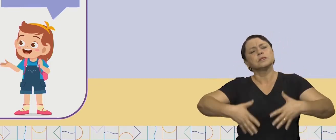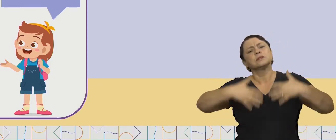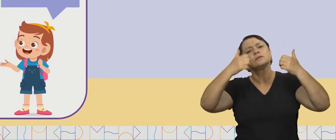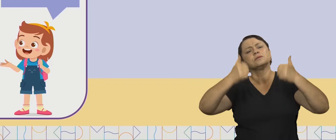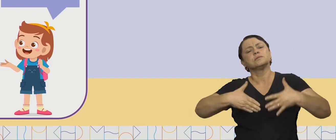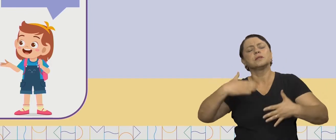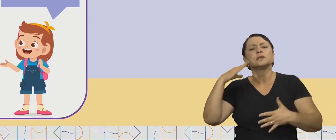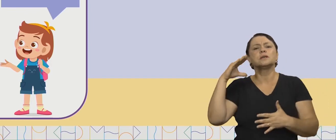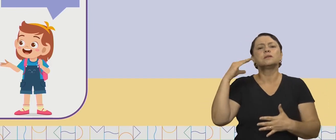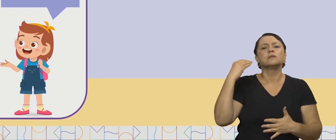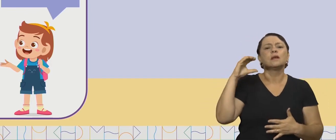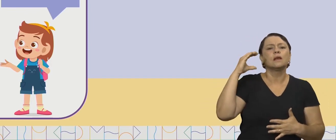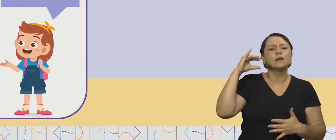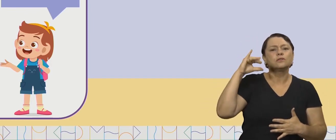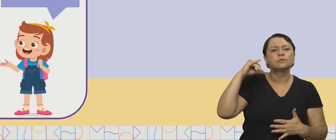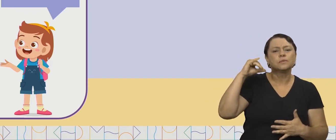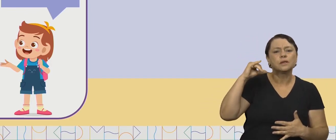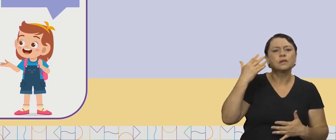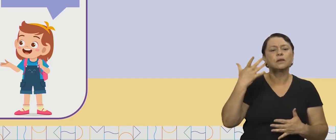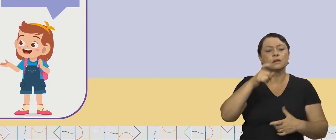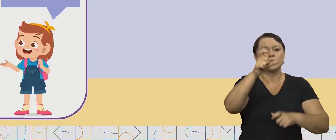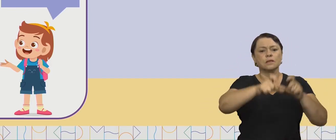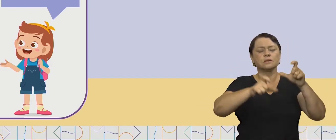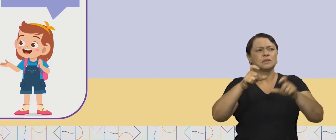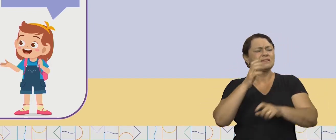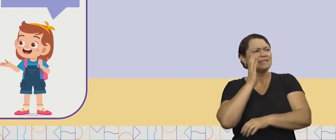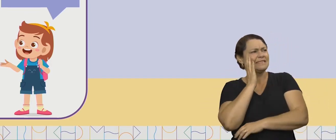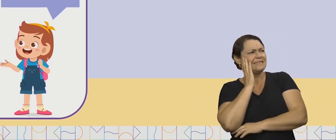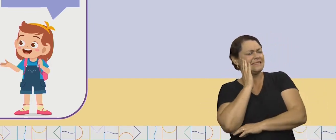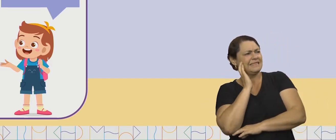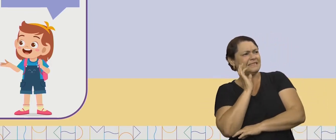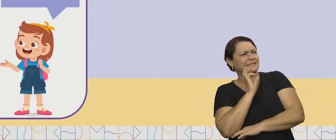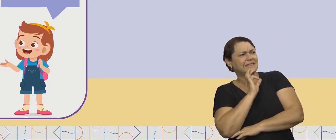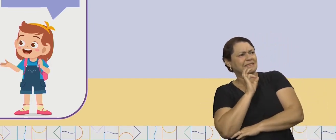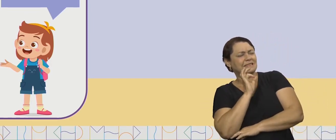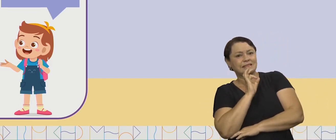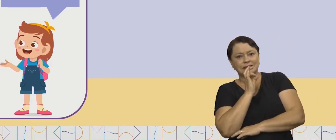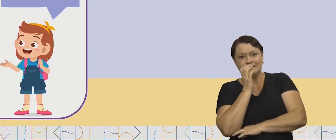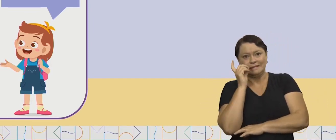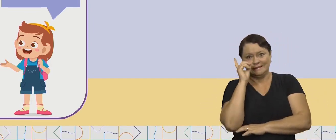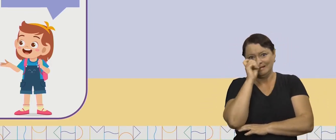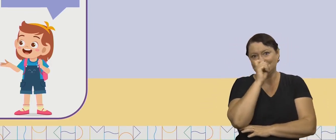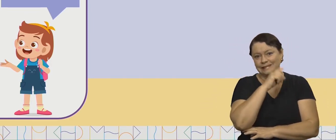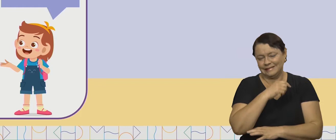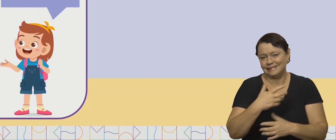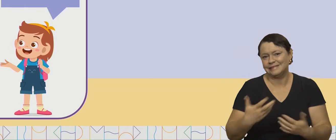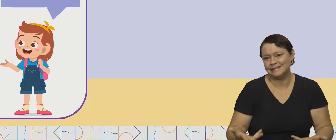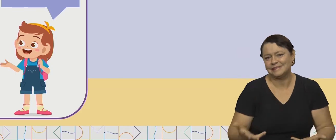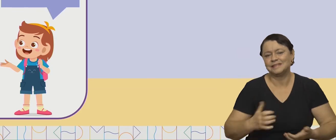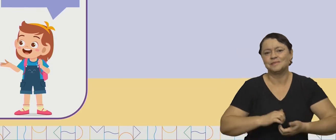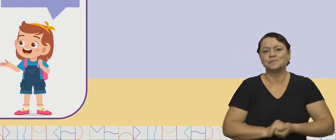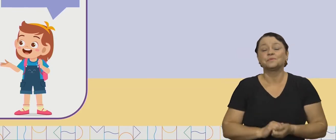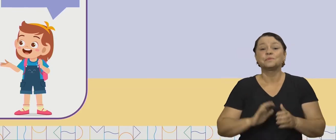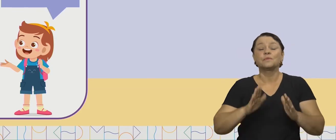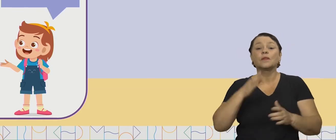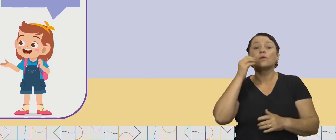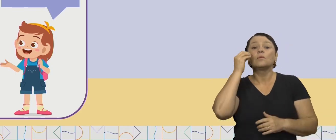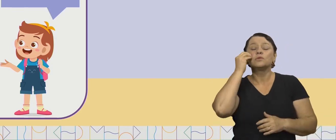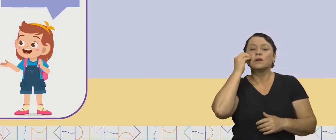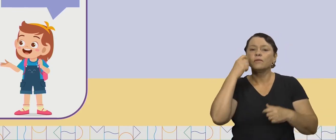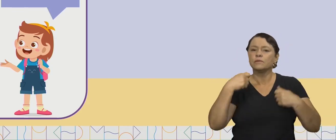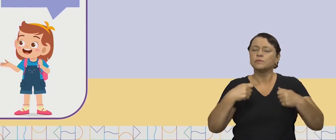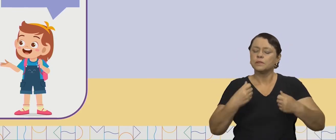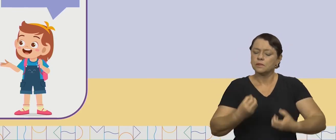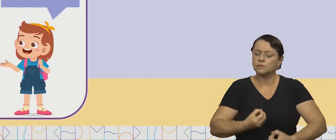os colegas e os ouvintes com aquela cara de que não entenderam nada. Complicado. Como já vimos, precisamos que a